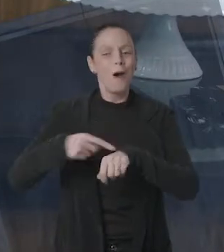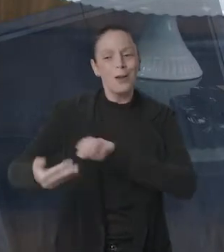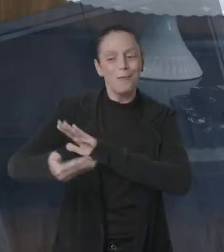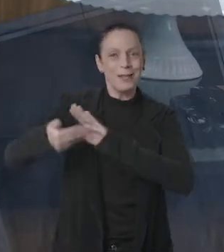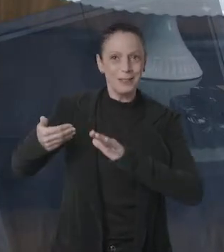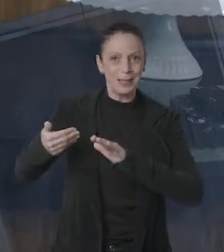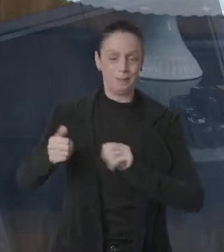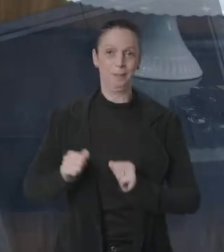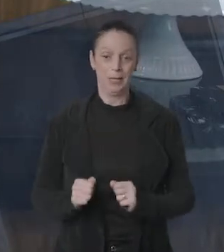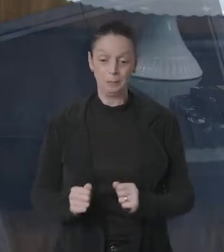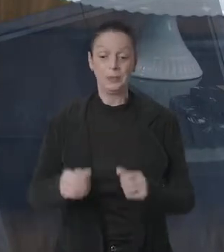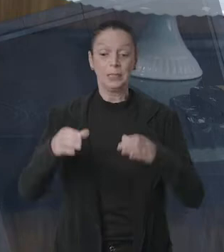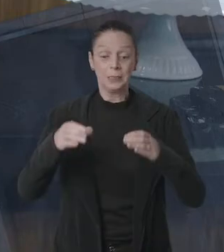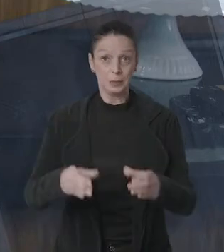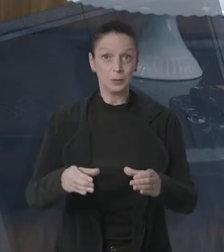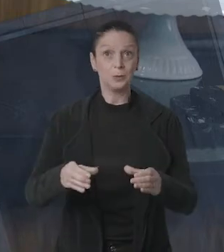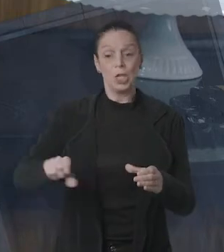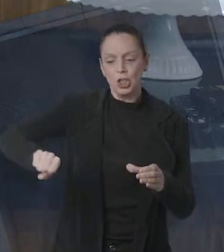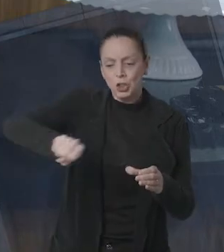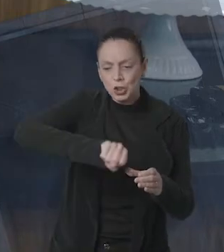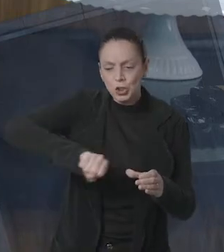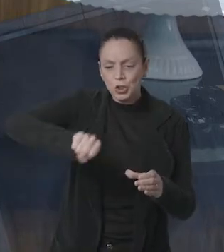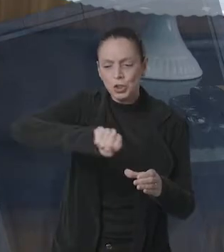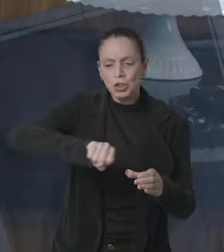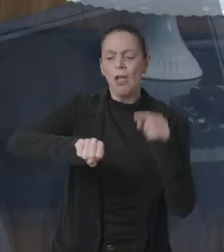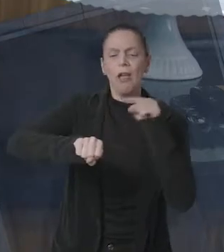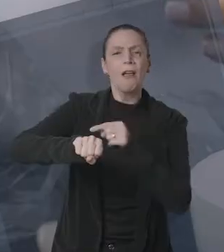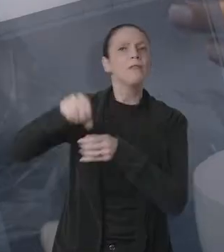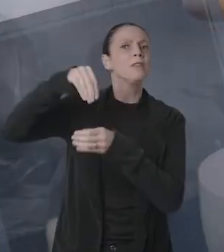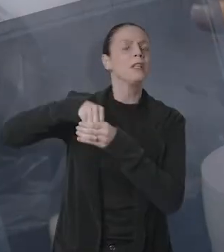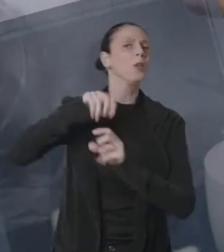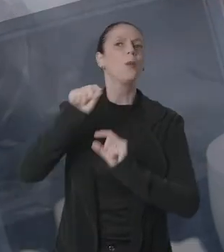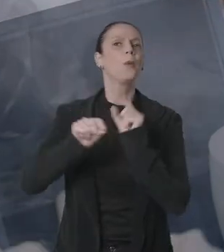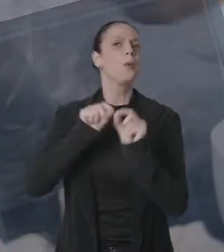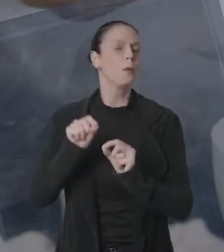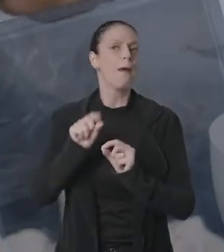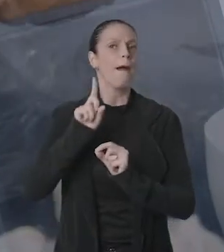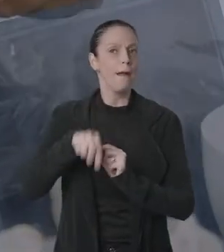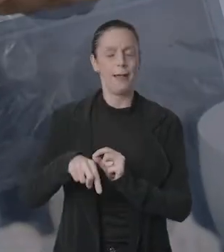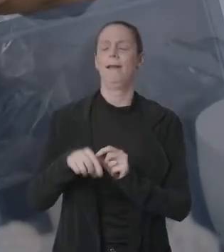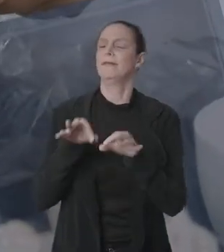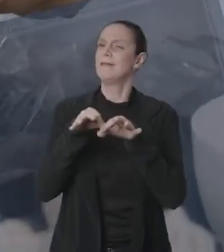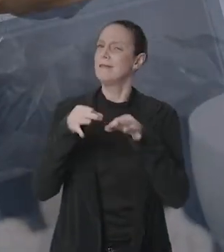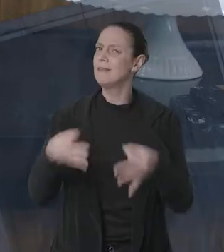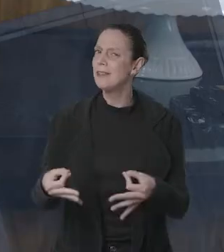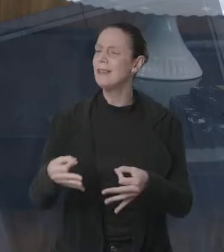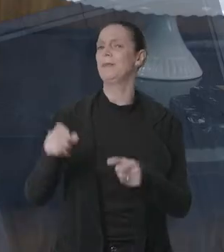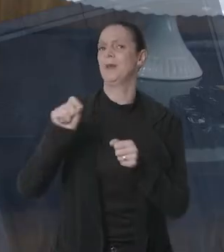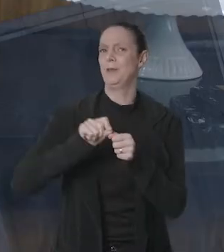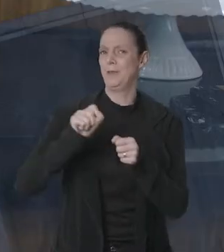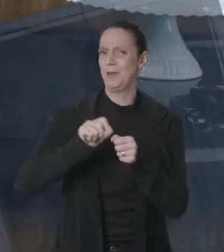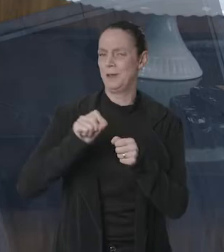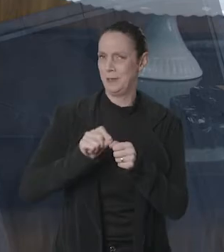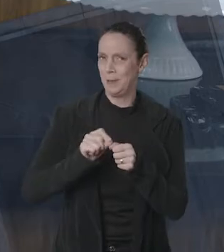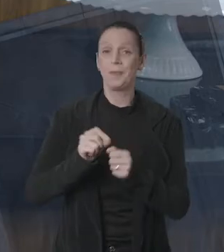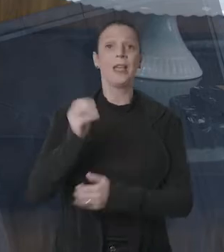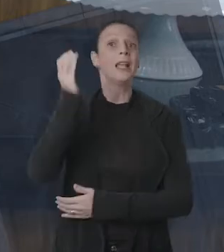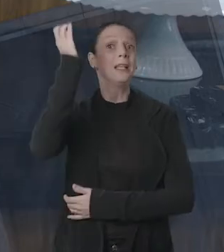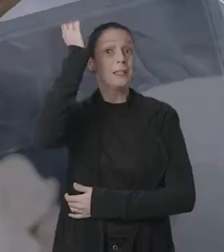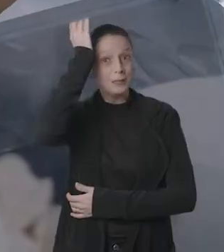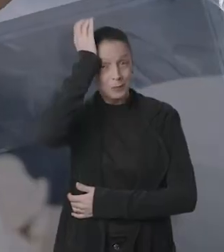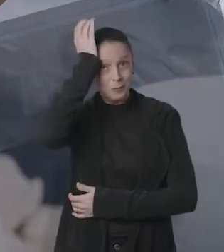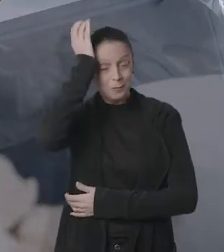fundo, molho com uma calda. Essa calda é bem simples, é 1 parte de